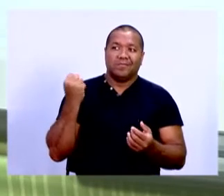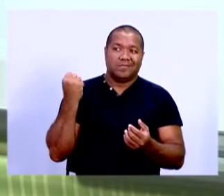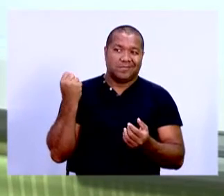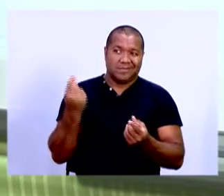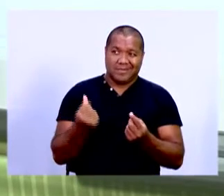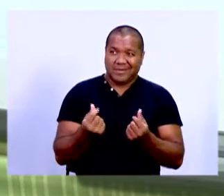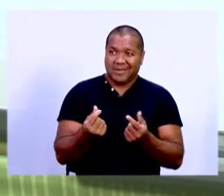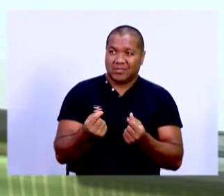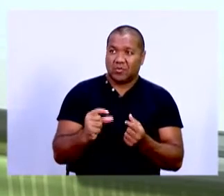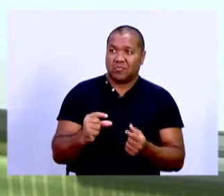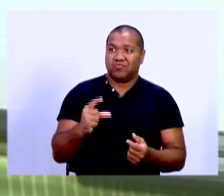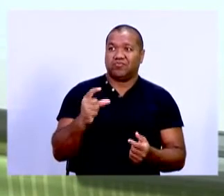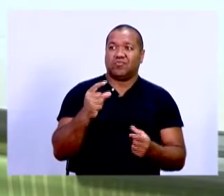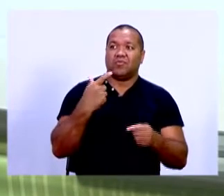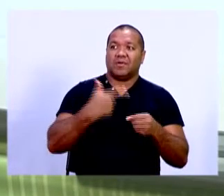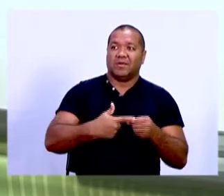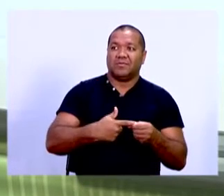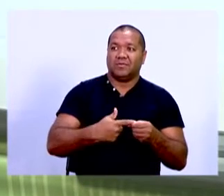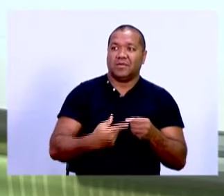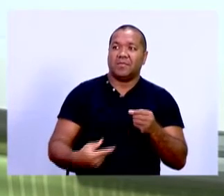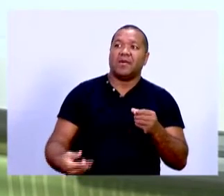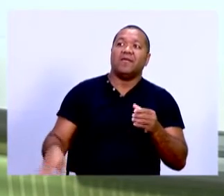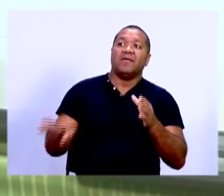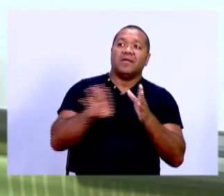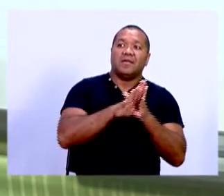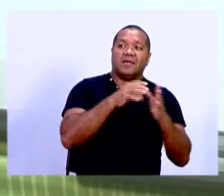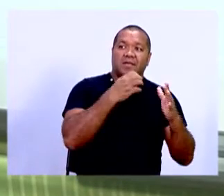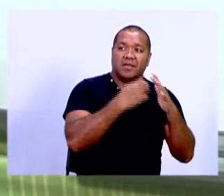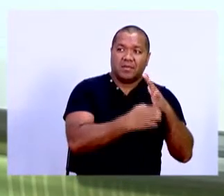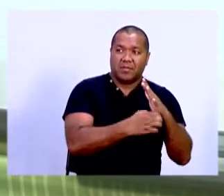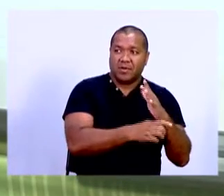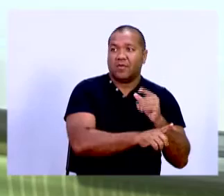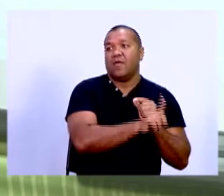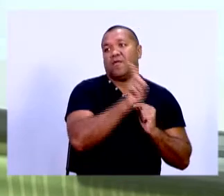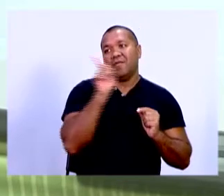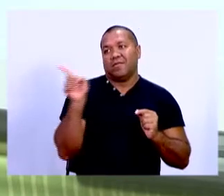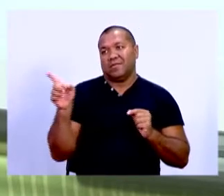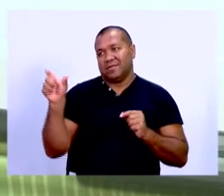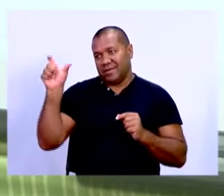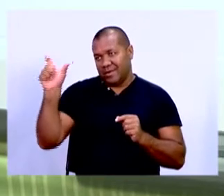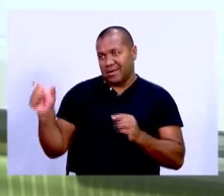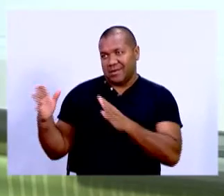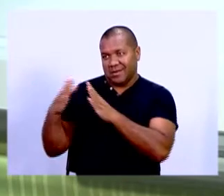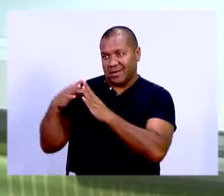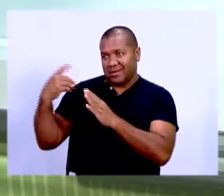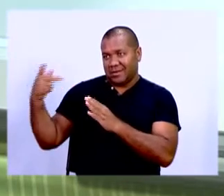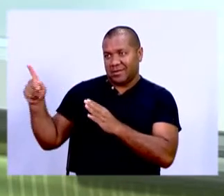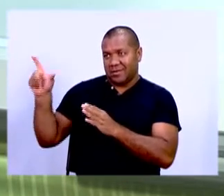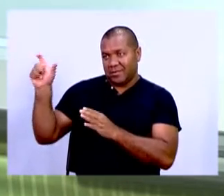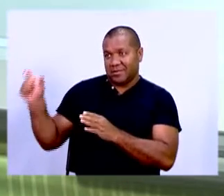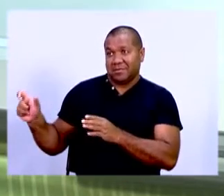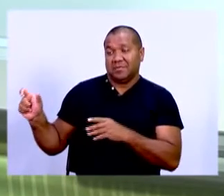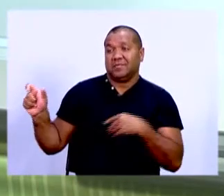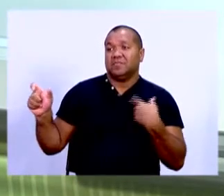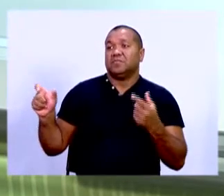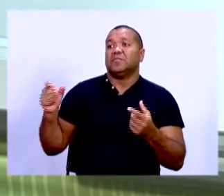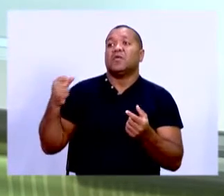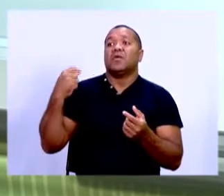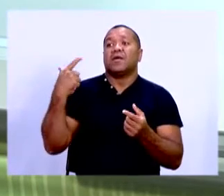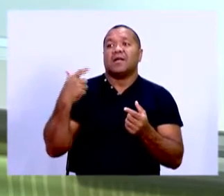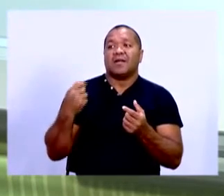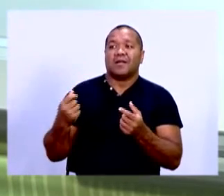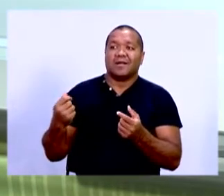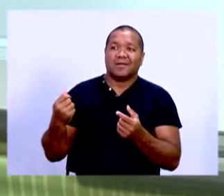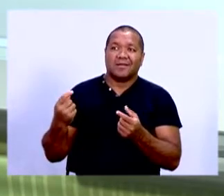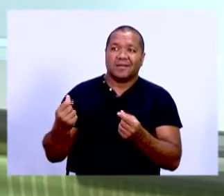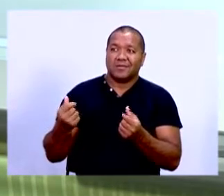empresa, voltar no cliente de novo para pegar a peça. Gastou mais ainda para ir comprar essa peça em outra loja.